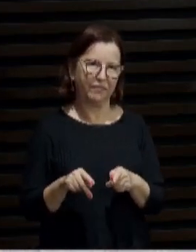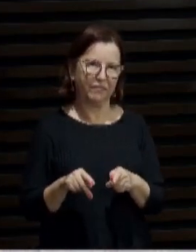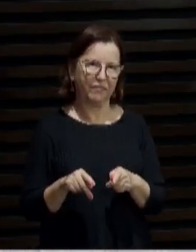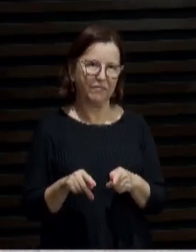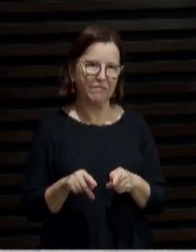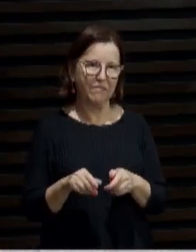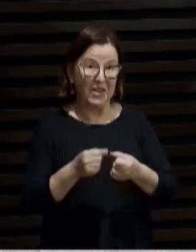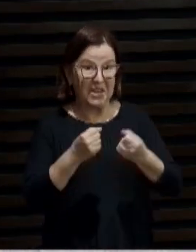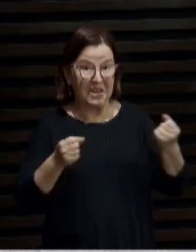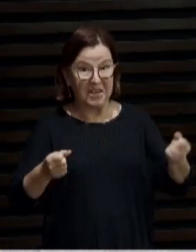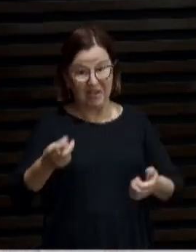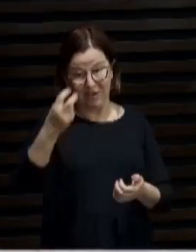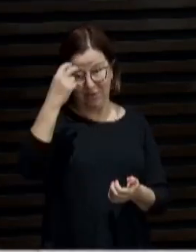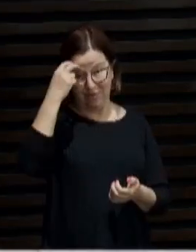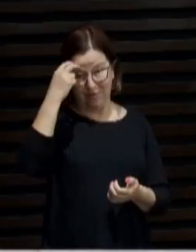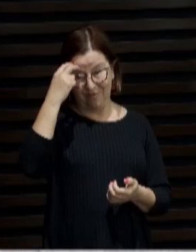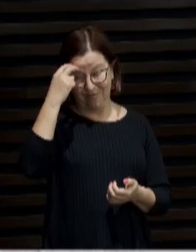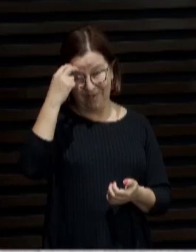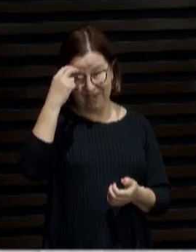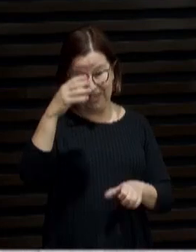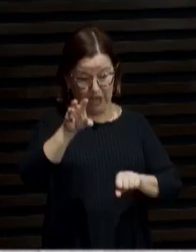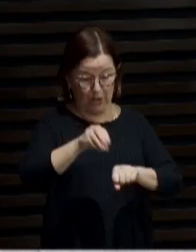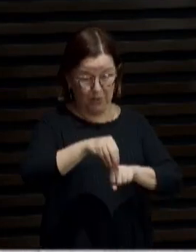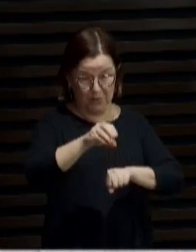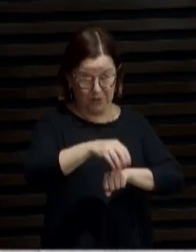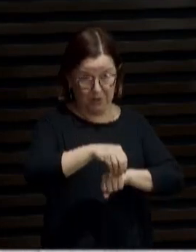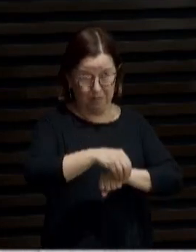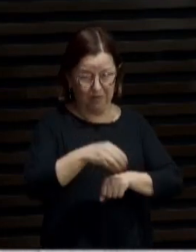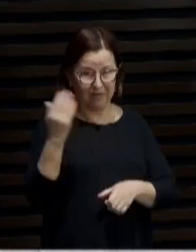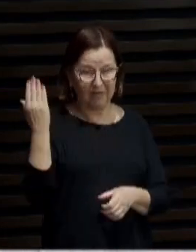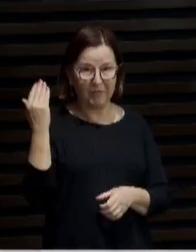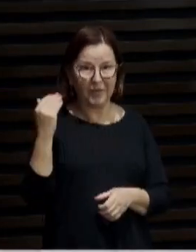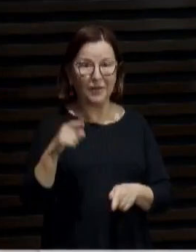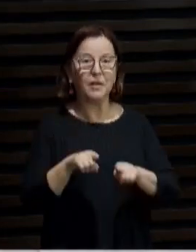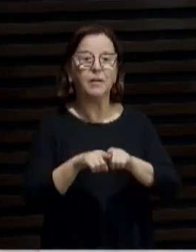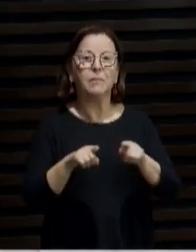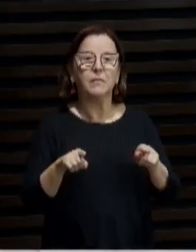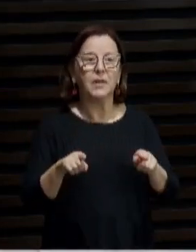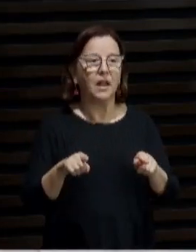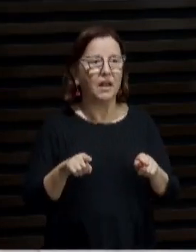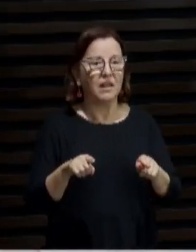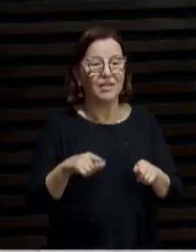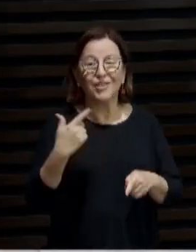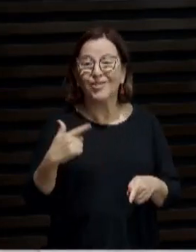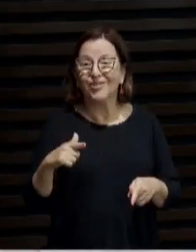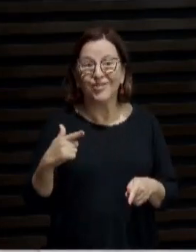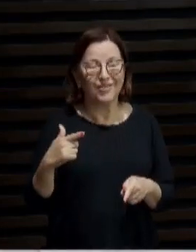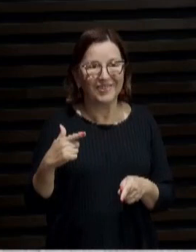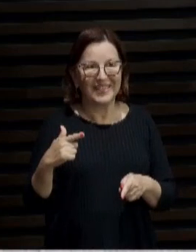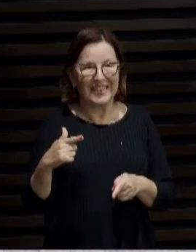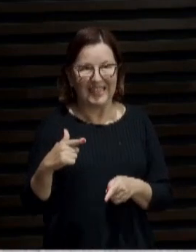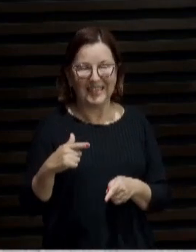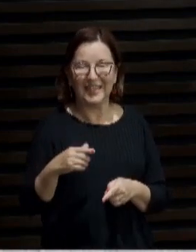cultura humana do conhecimento de sua época, eles estavam carentes do conhecimento da palavra de Deus. E isso trouxe